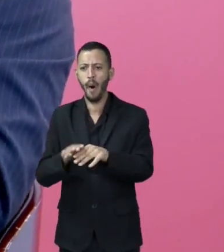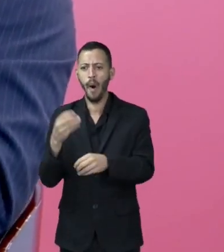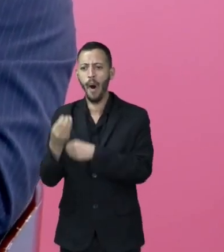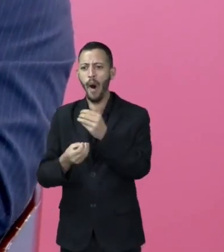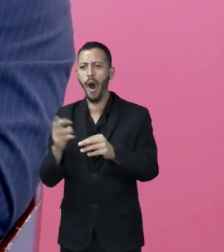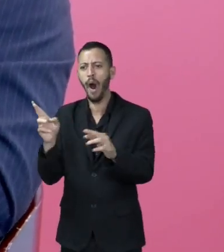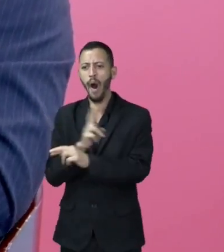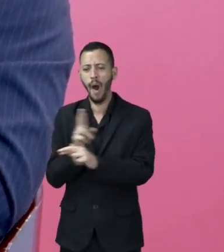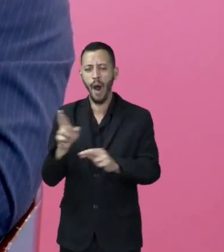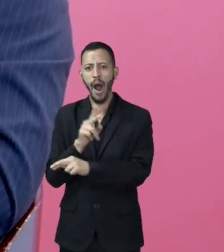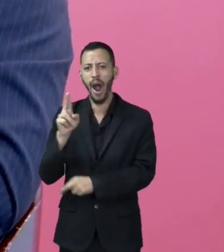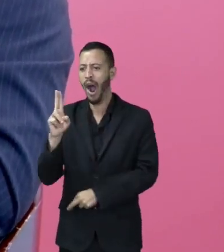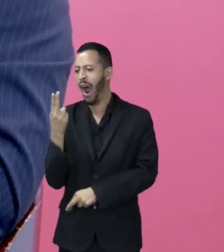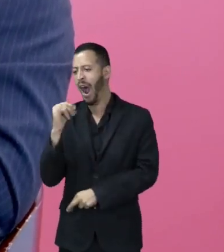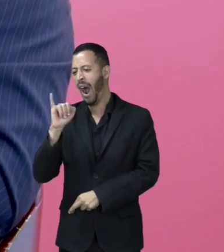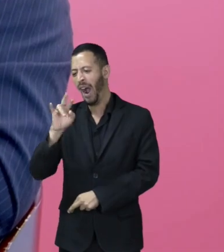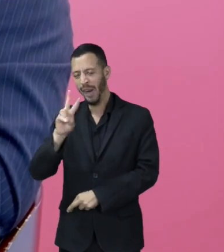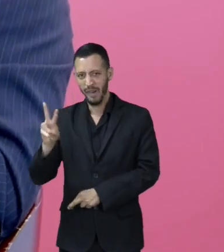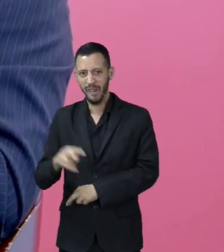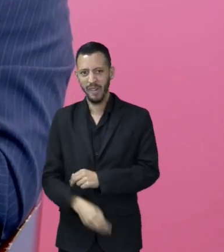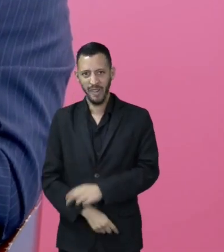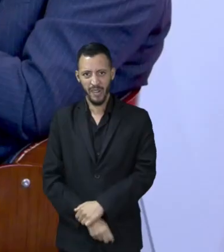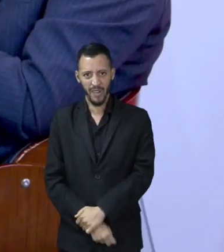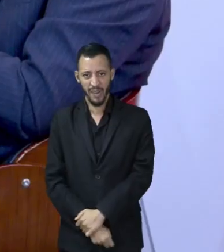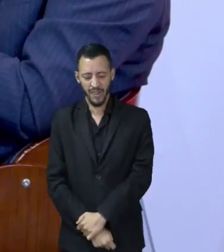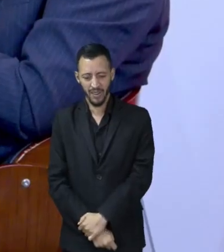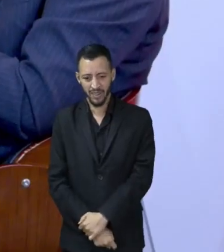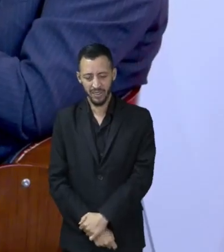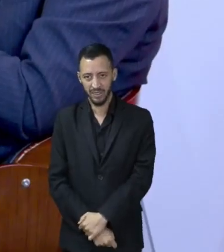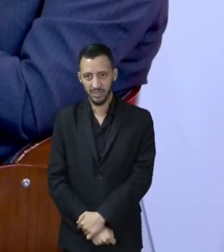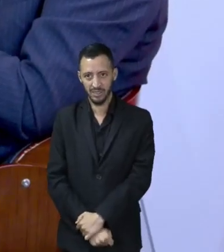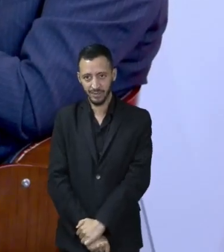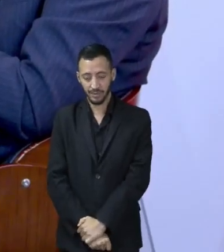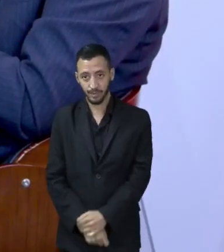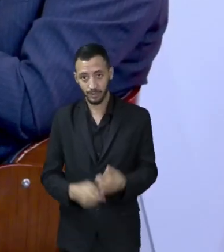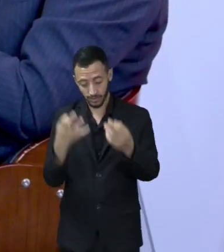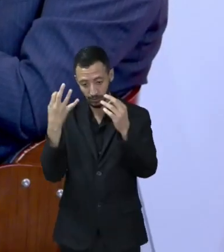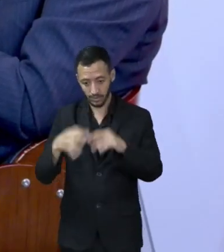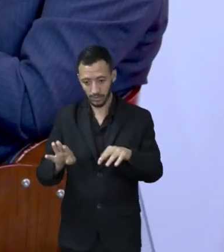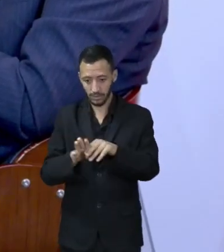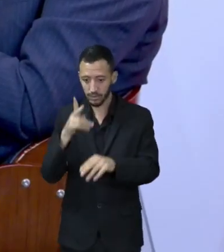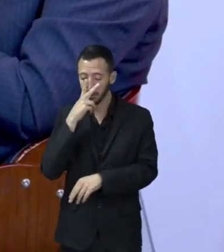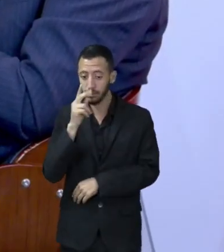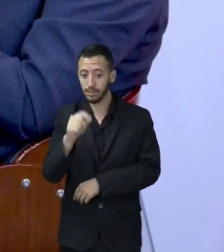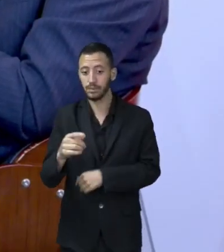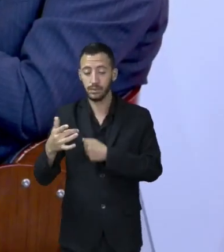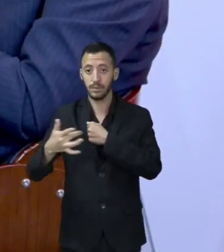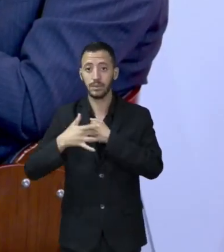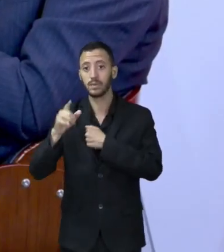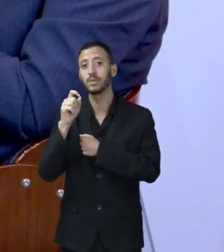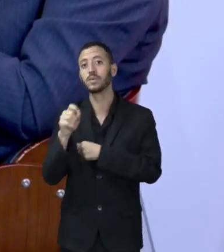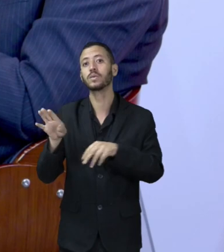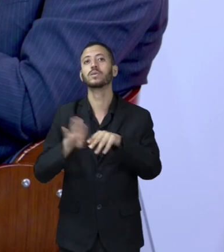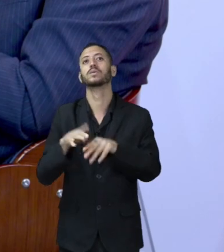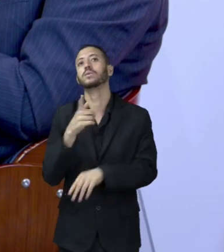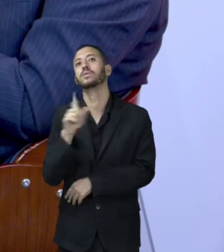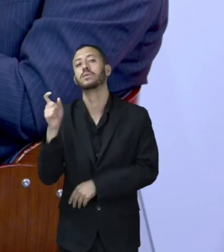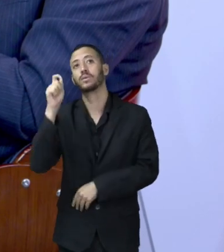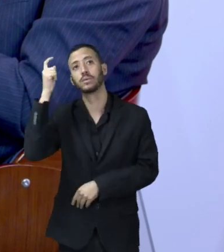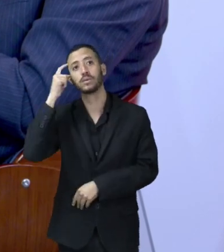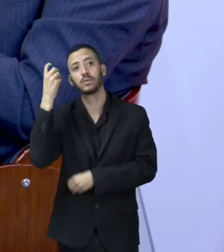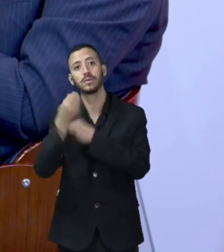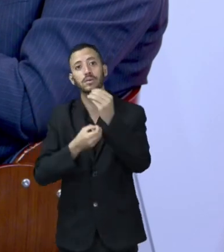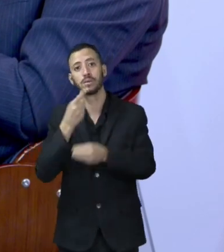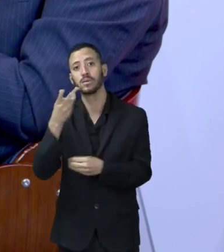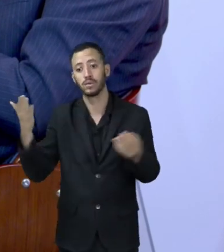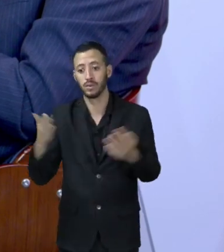em relação ao HIV, né, Alícia? Perfeito, Anderson. E eu acho que você toca num outro ponto também, pensando nesse